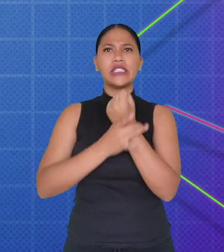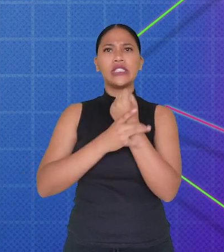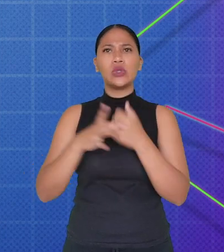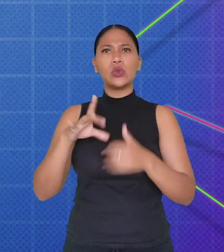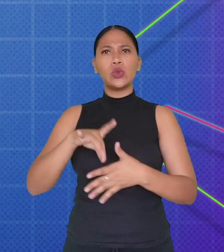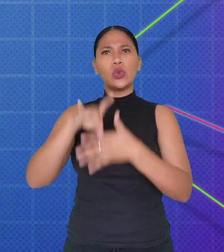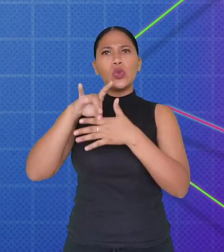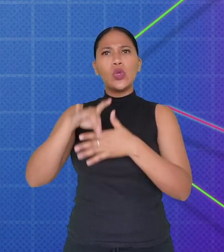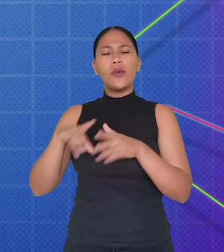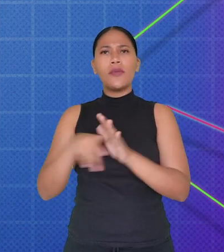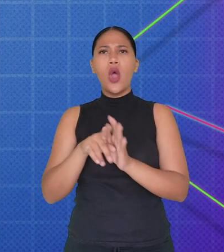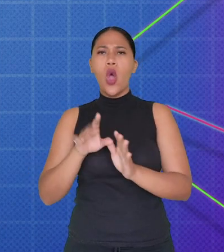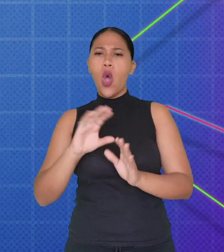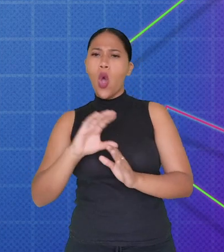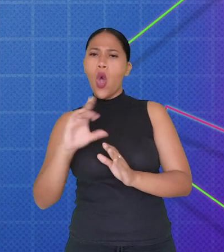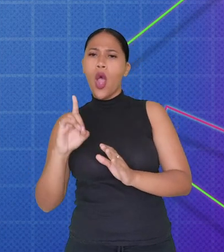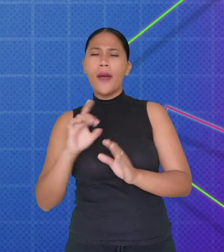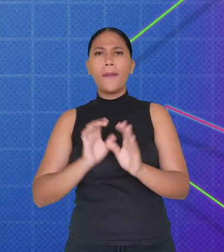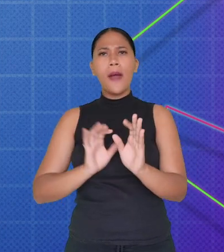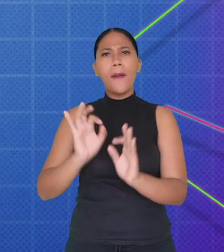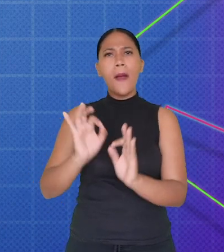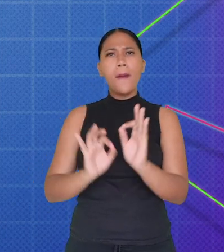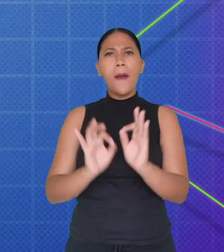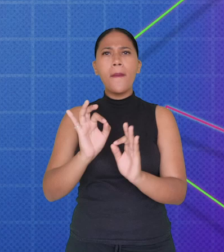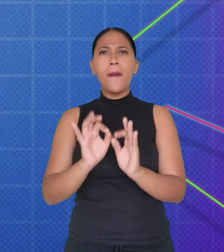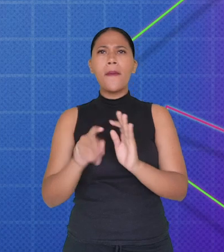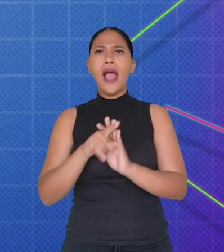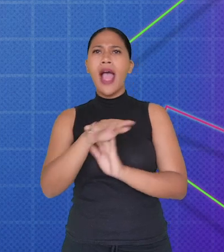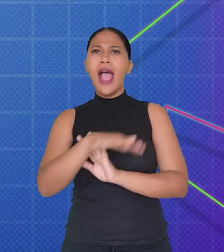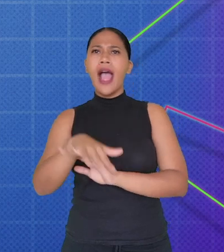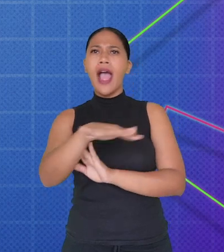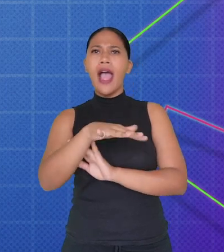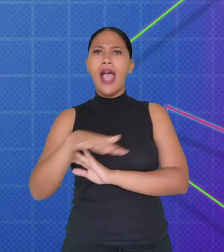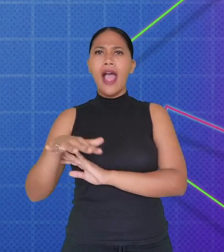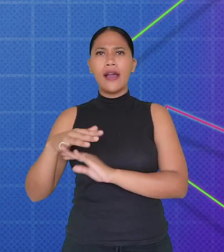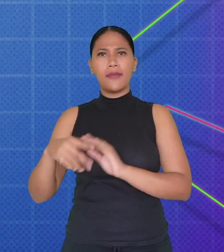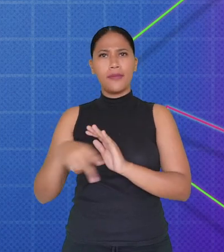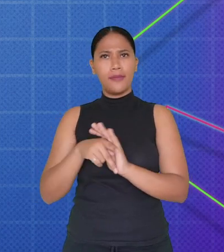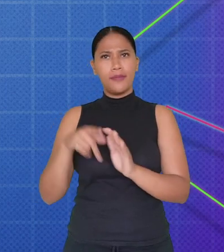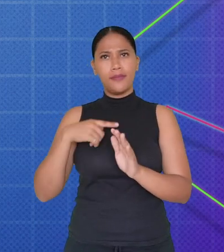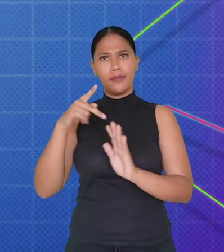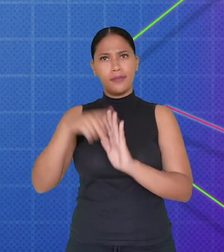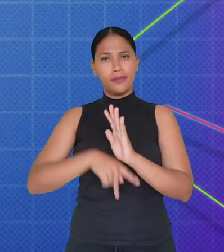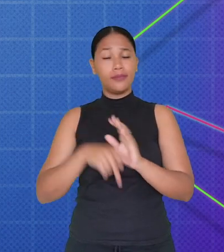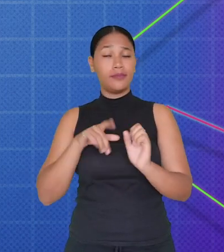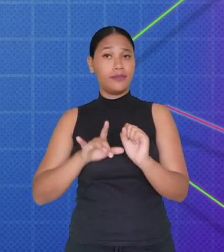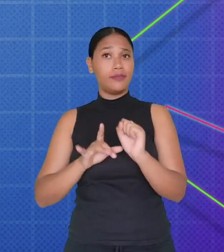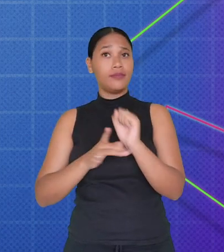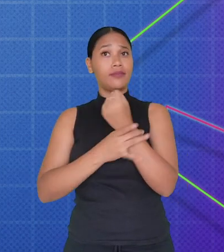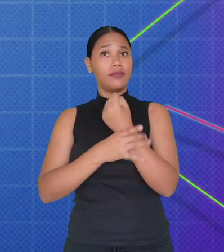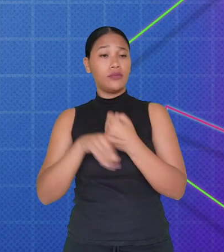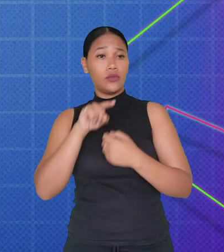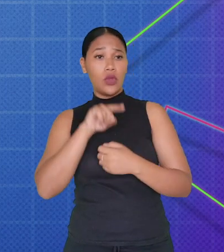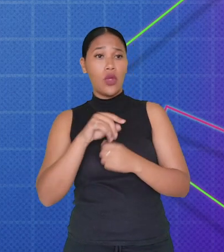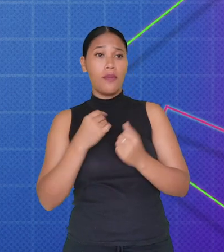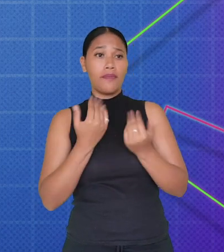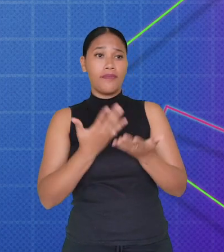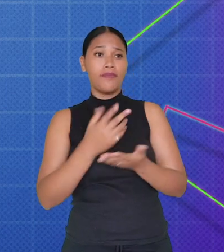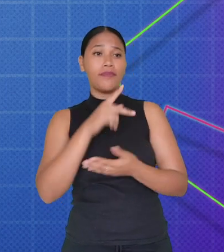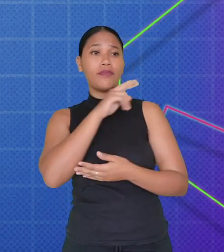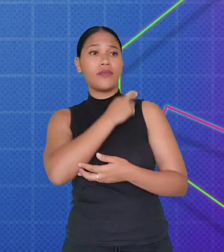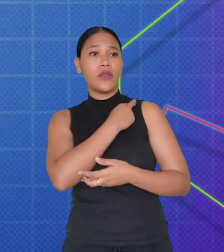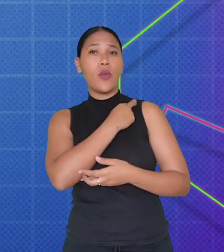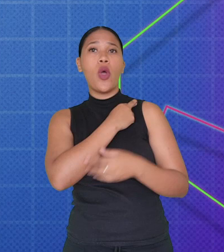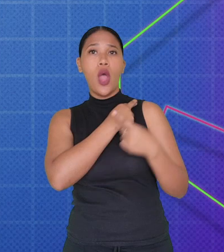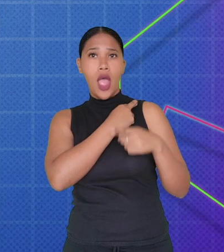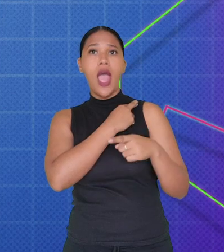tendo a responsabilidade de coordenar e gerenciar todas as áreas do projeto o gestor é responsável por garantir que todas as áreas